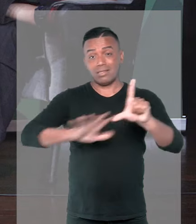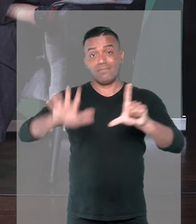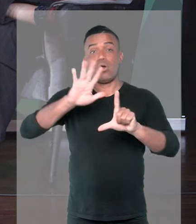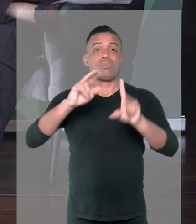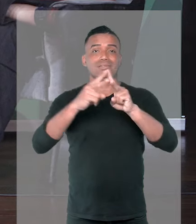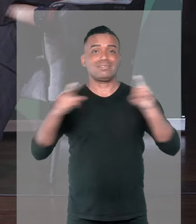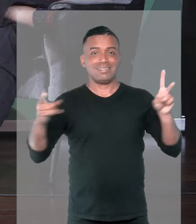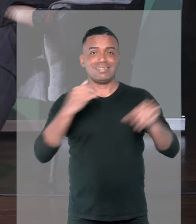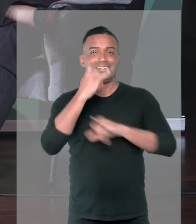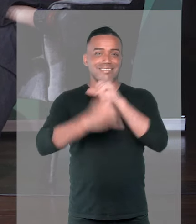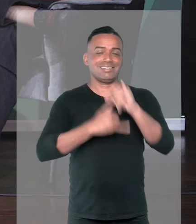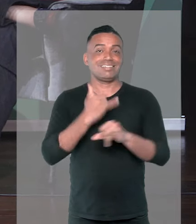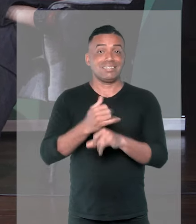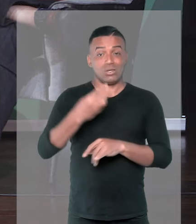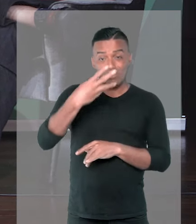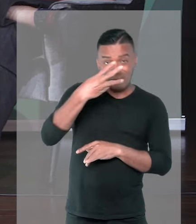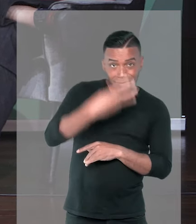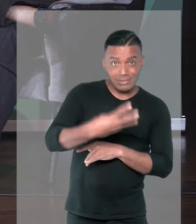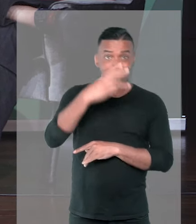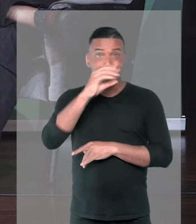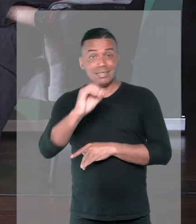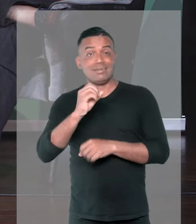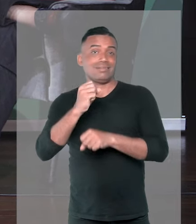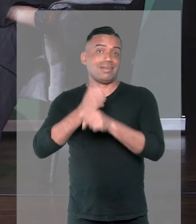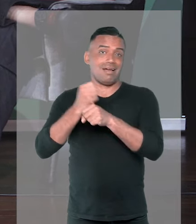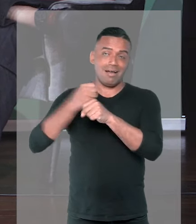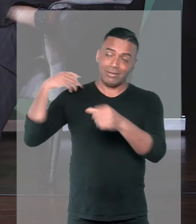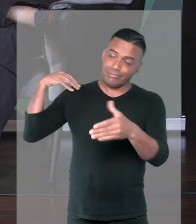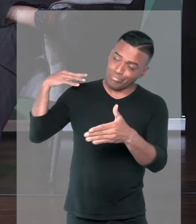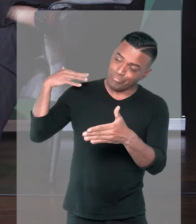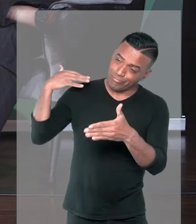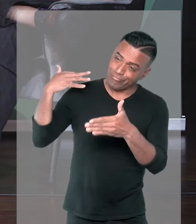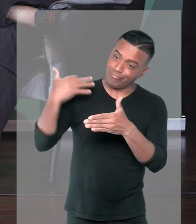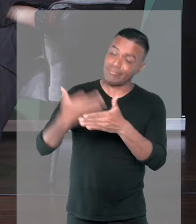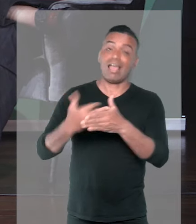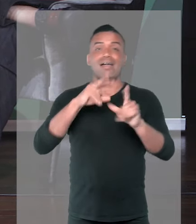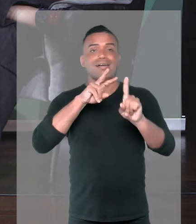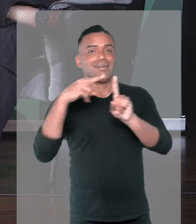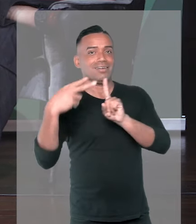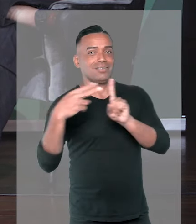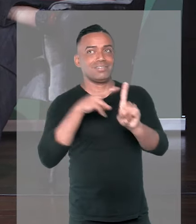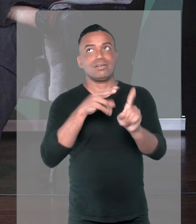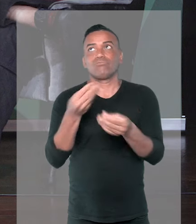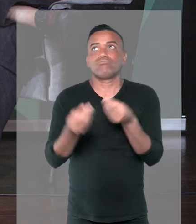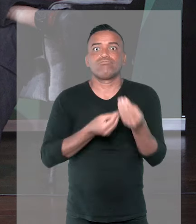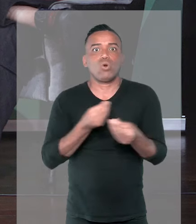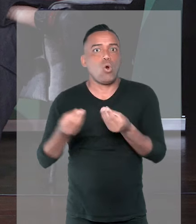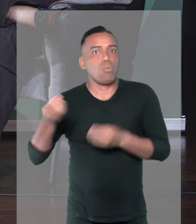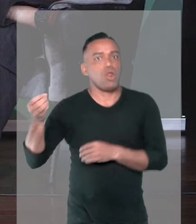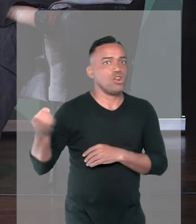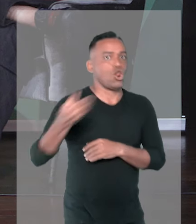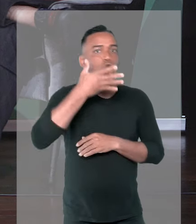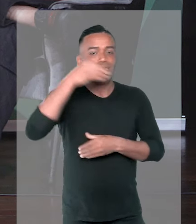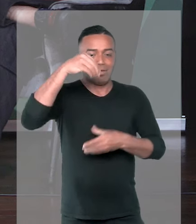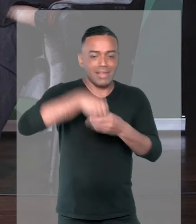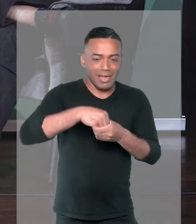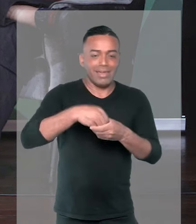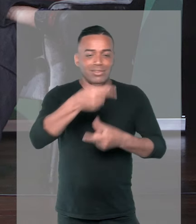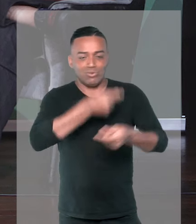então há 30 anos eu venho com essa com esse viés de como é que a gente inova nos negócios